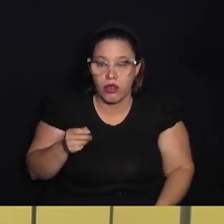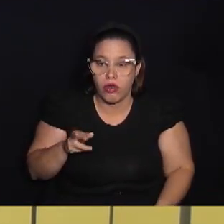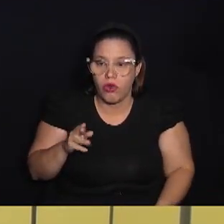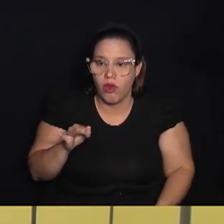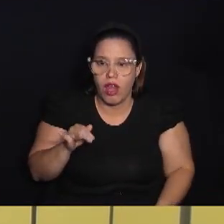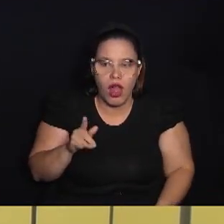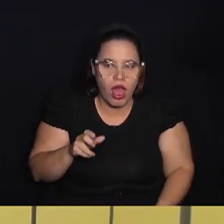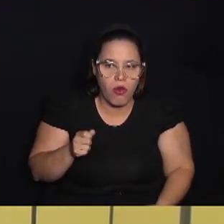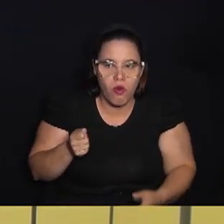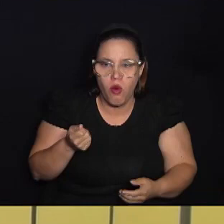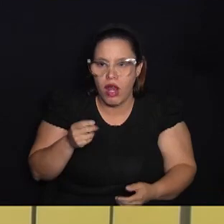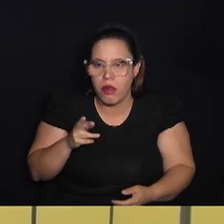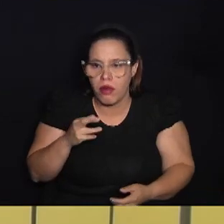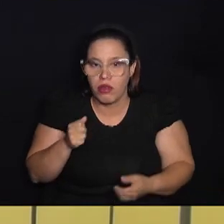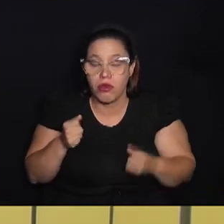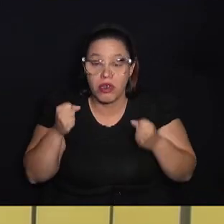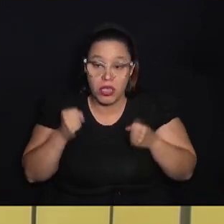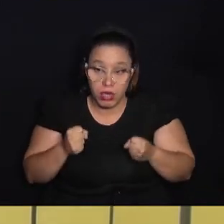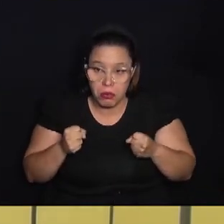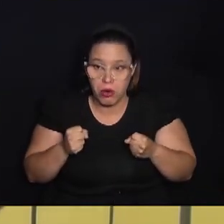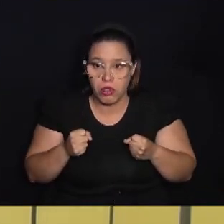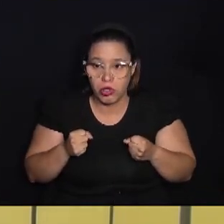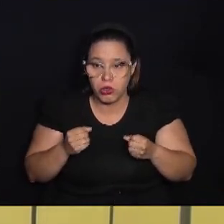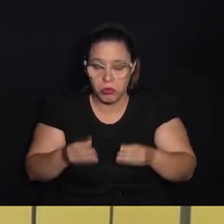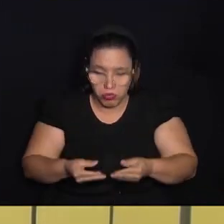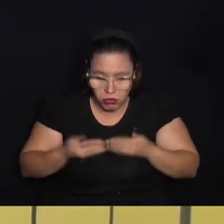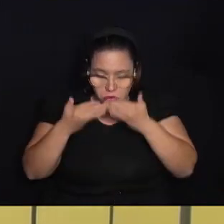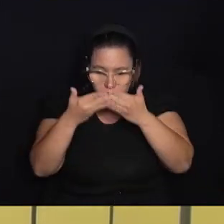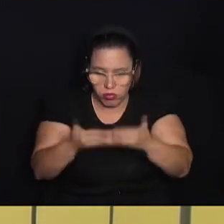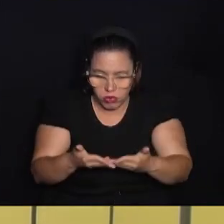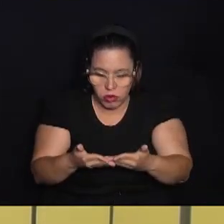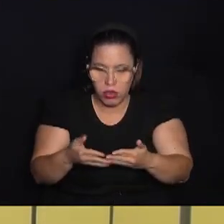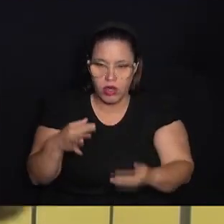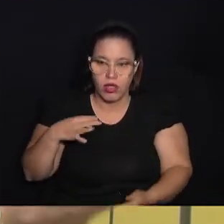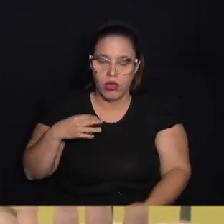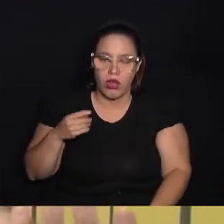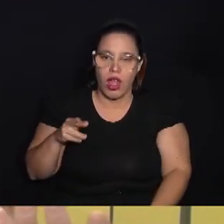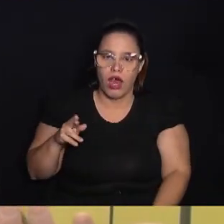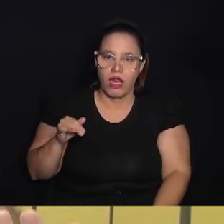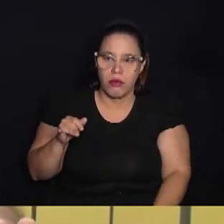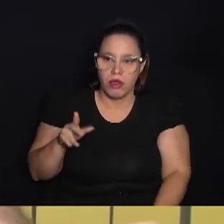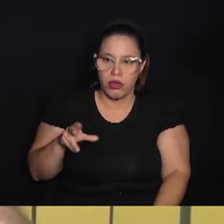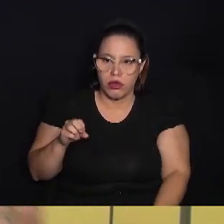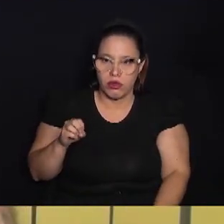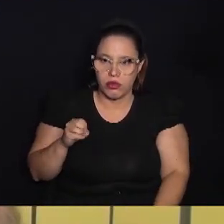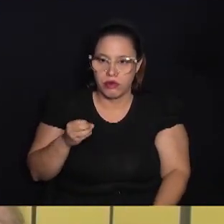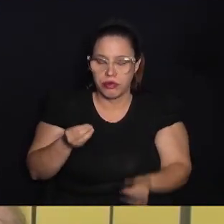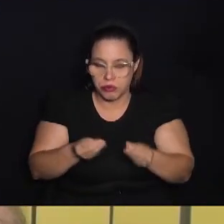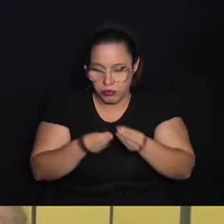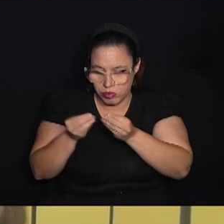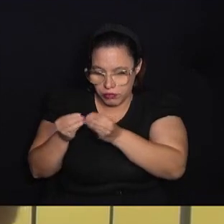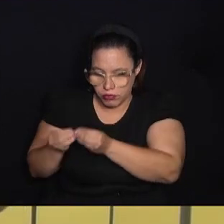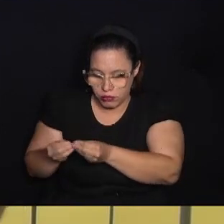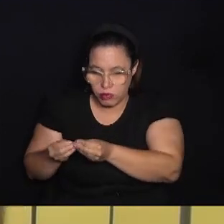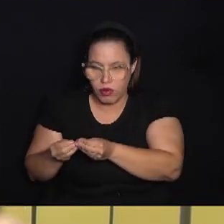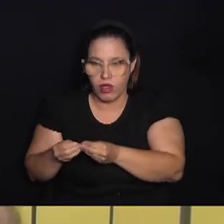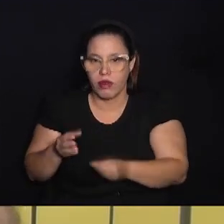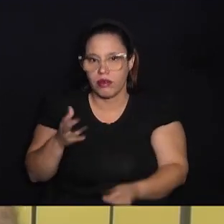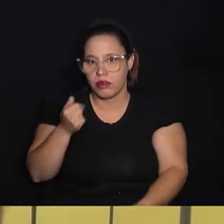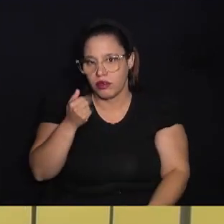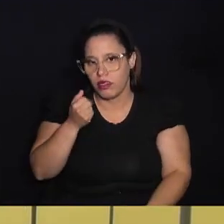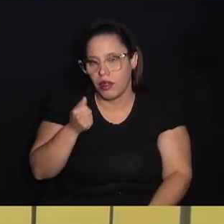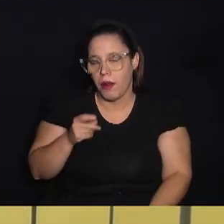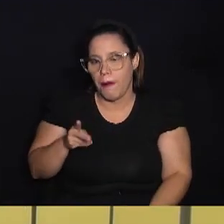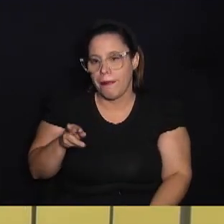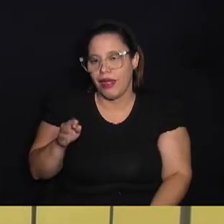ir do mesmo jeito mas quem puder quem pode pode ter a certeza que a gente vai vai dispor esse alimento depois no banco de